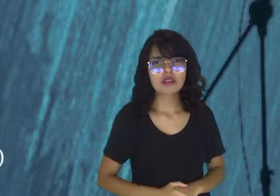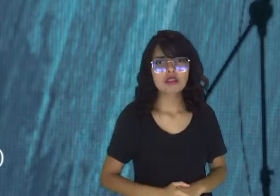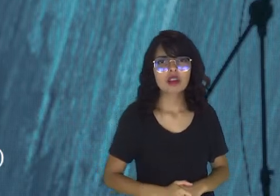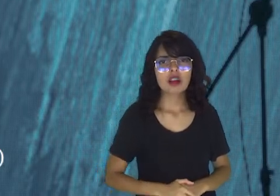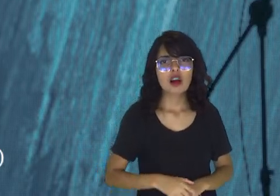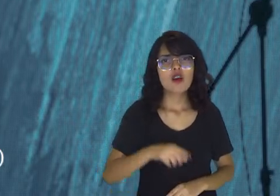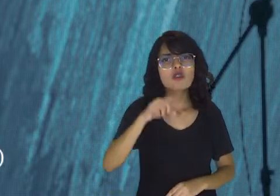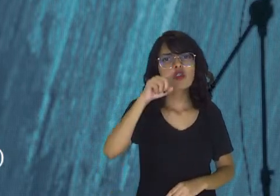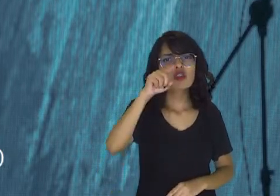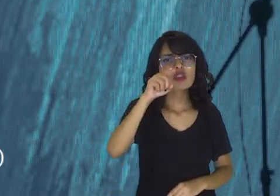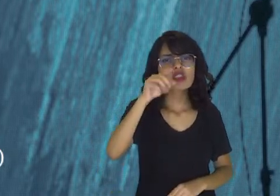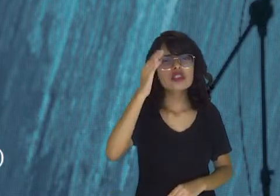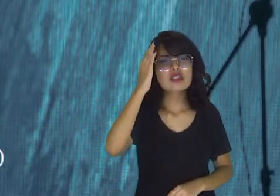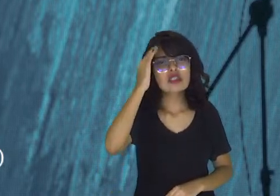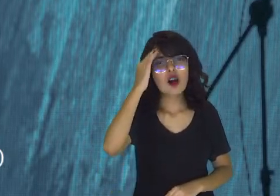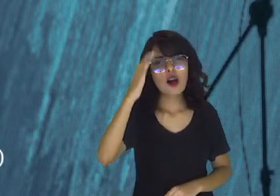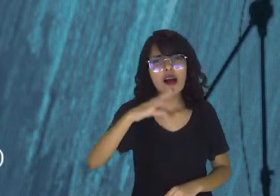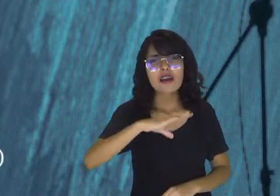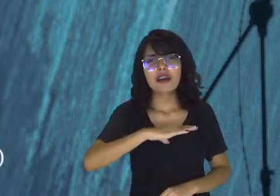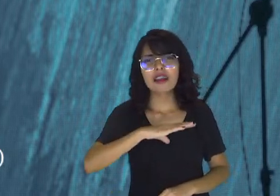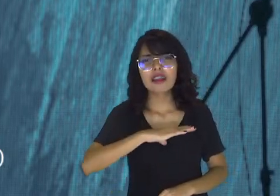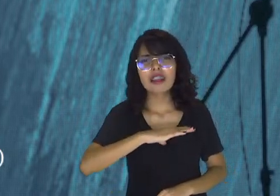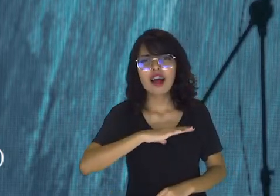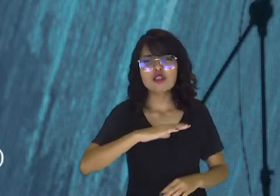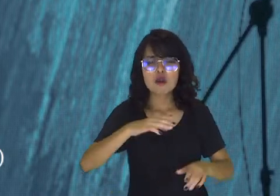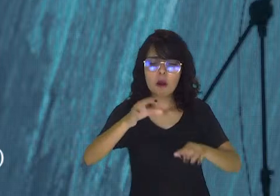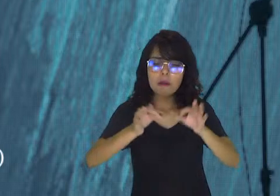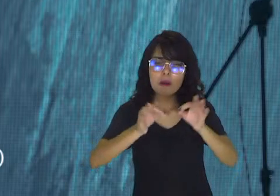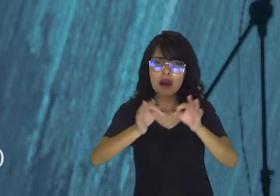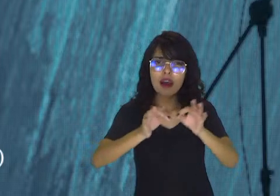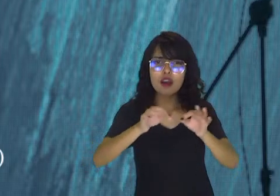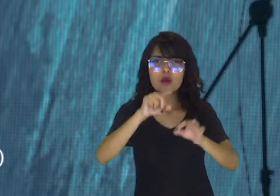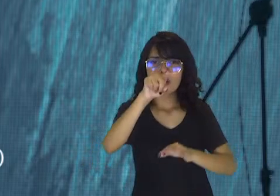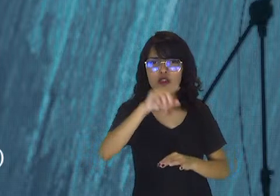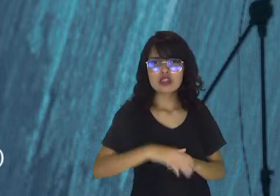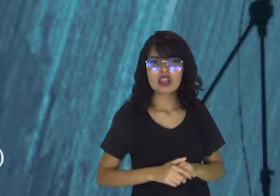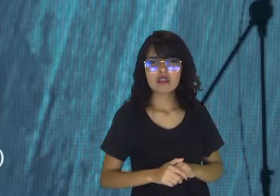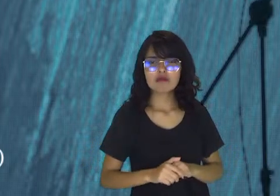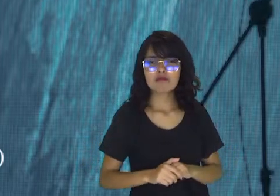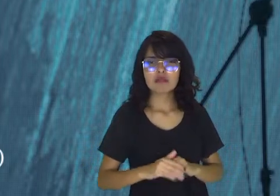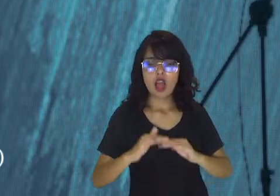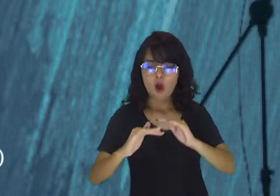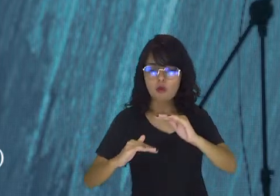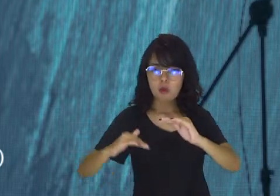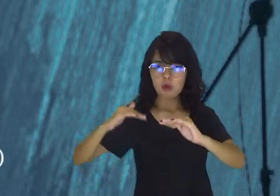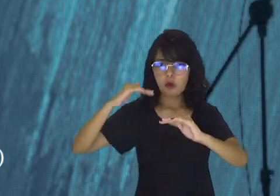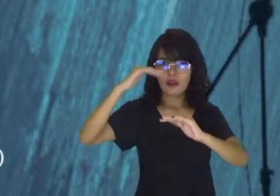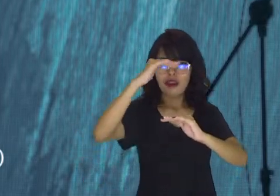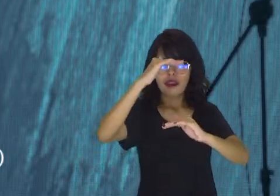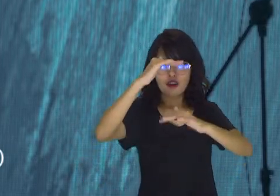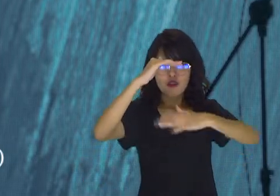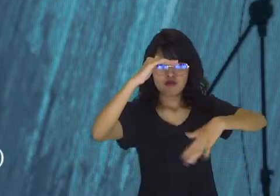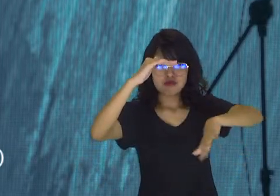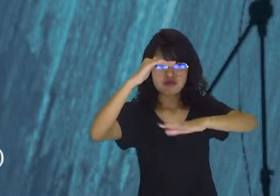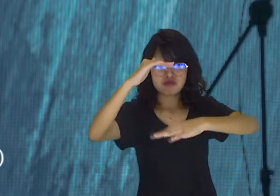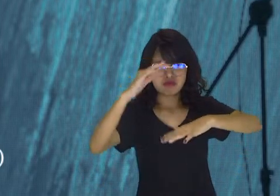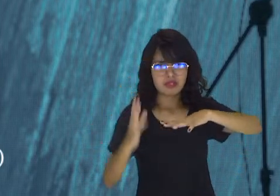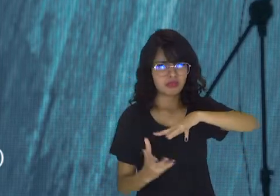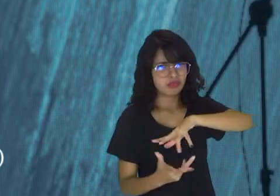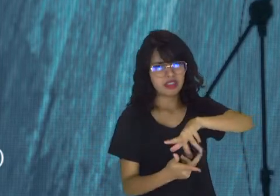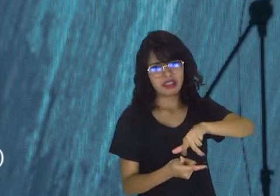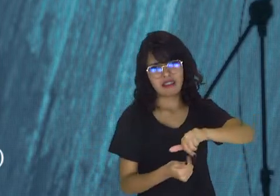preparada para você é uma cidade tão superior às questões dessa terra, Quantos de nós nos perdemos com as